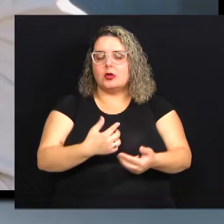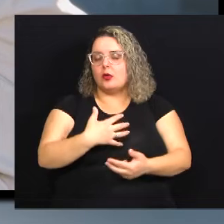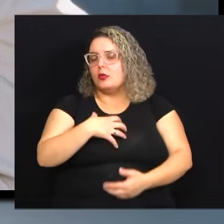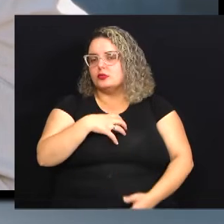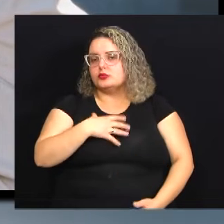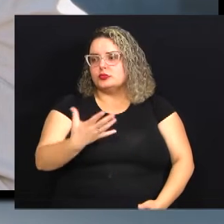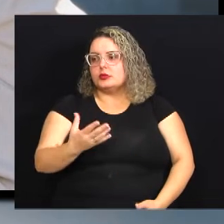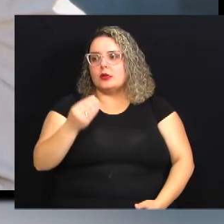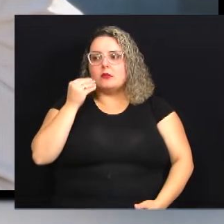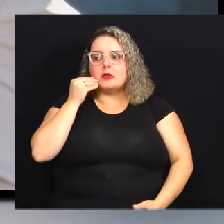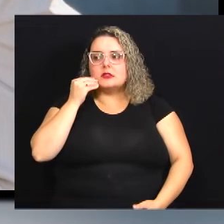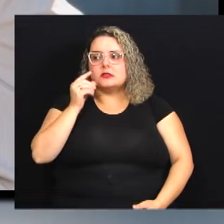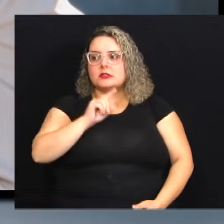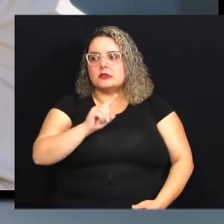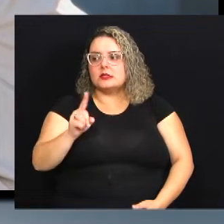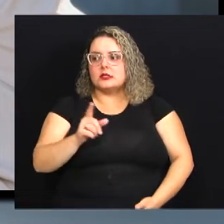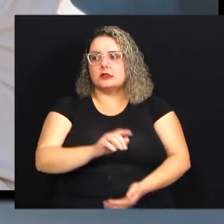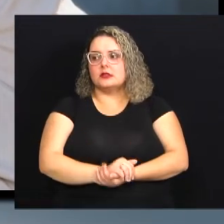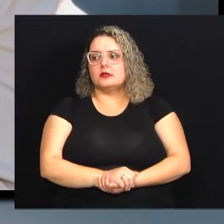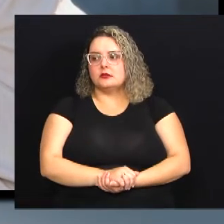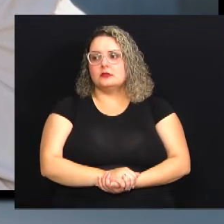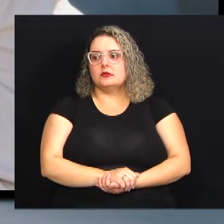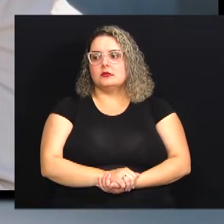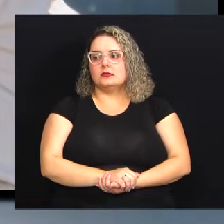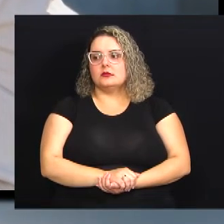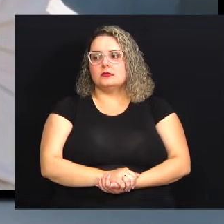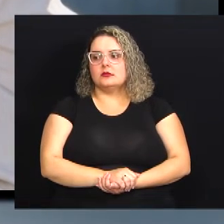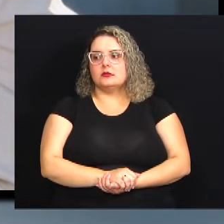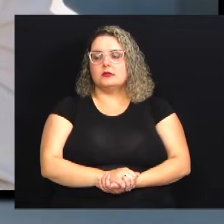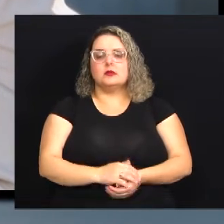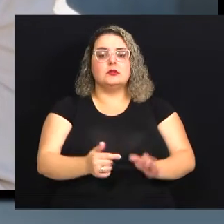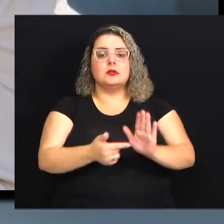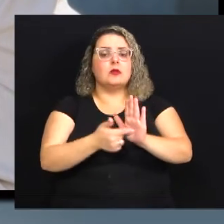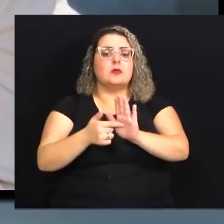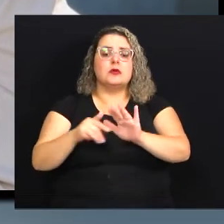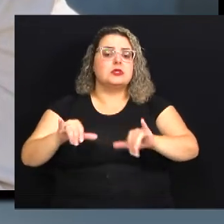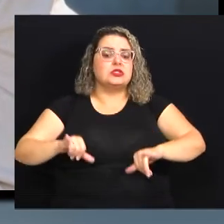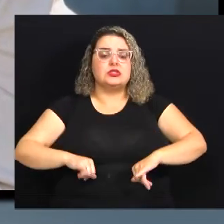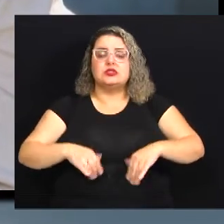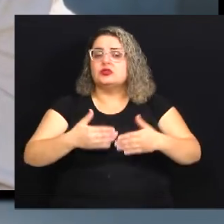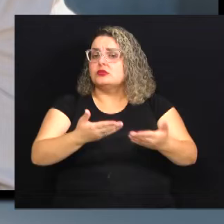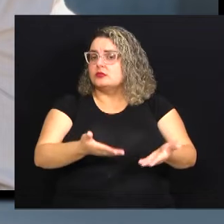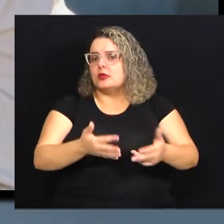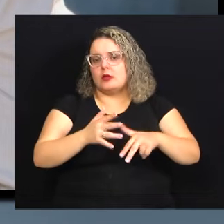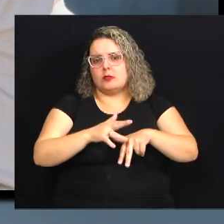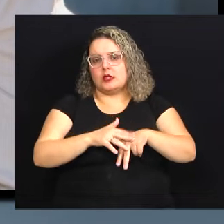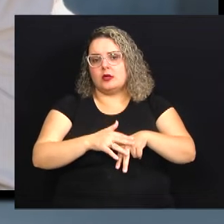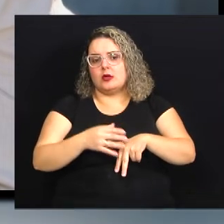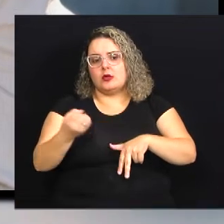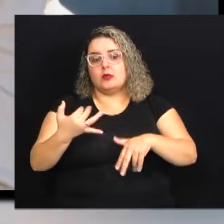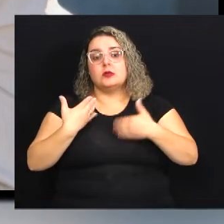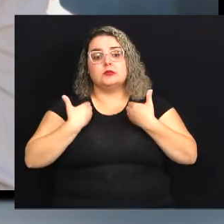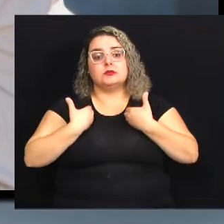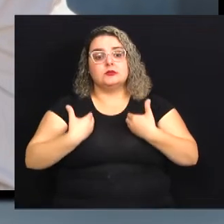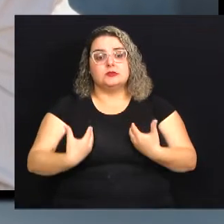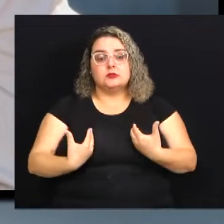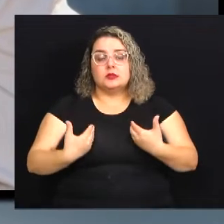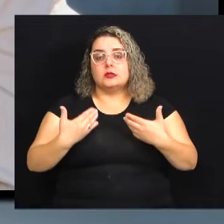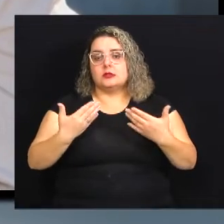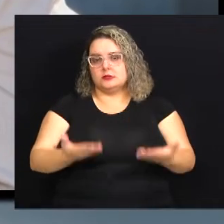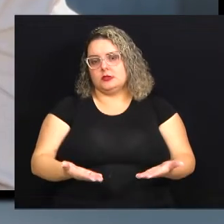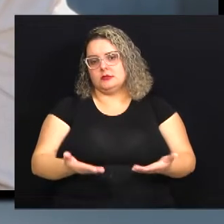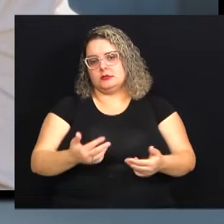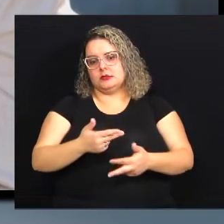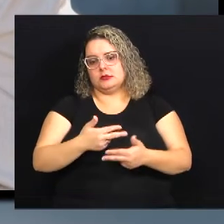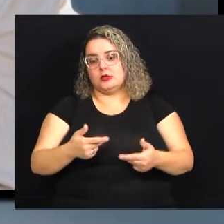mas tenta não ser, não mostrar o seu sofrimento para ele, o quanto você está cansado com